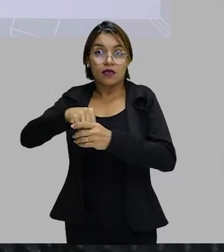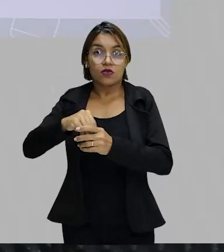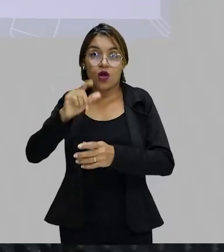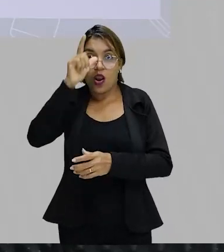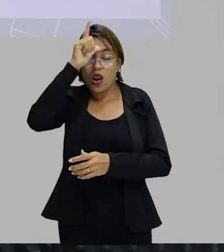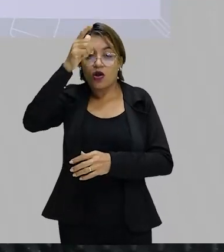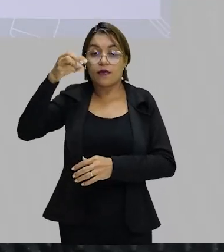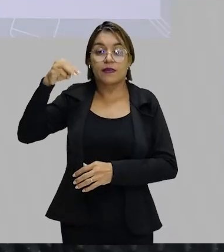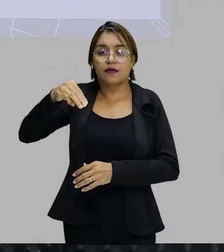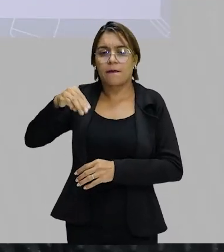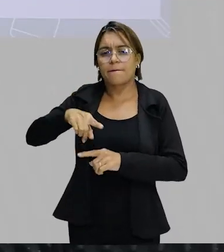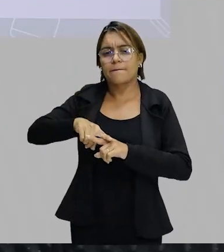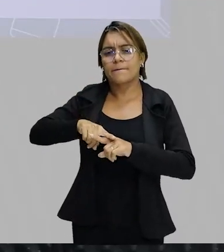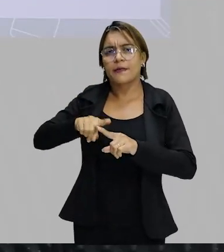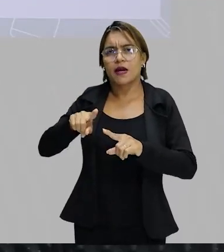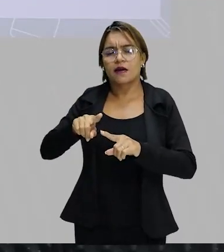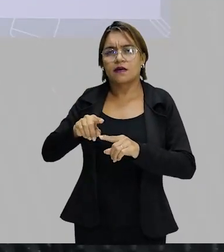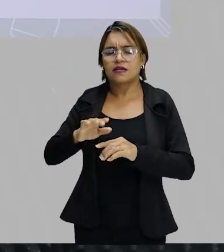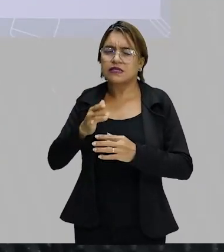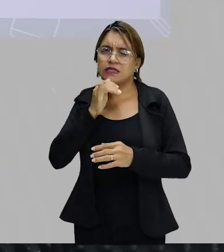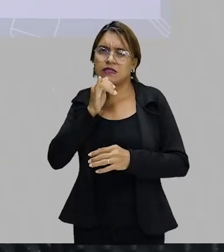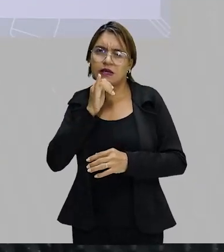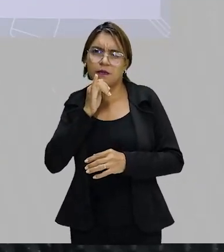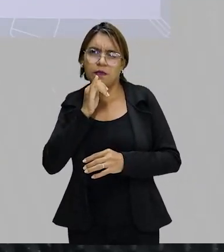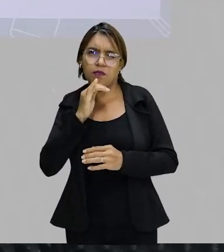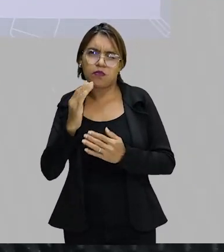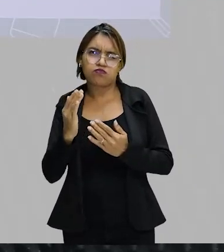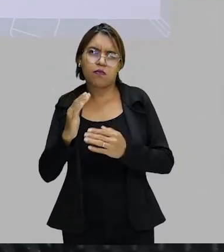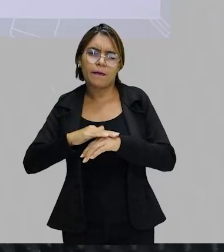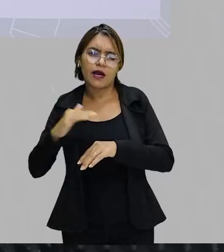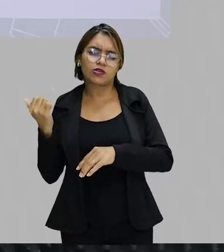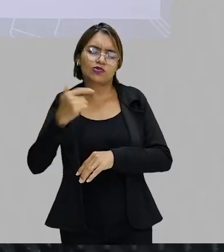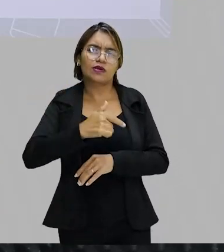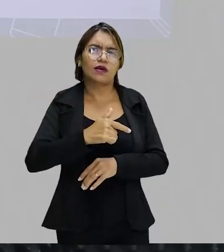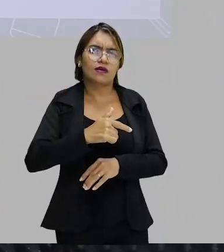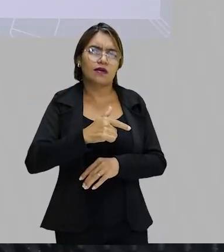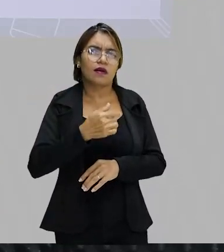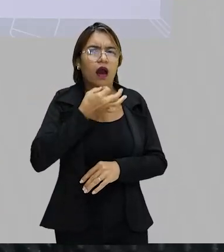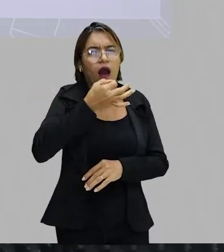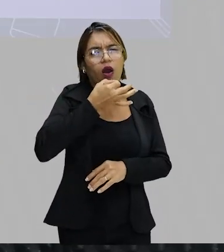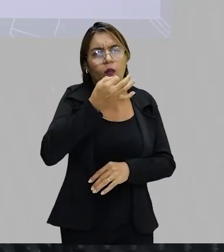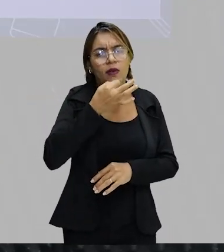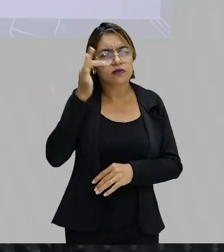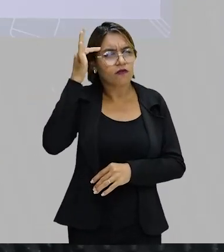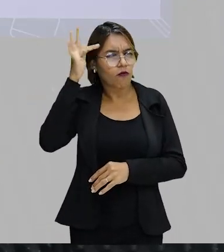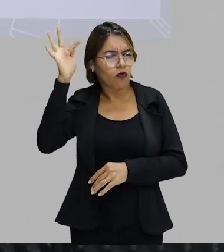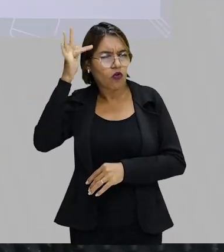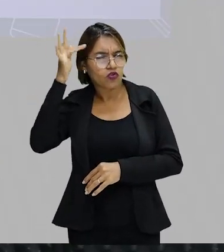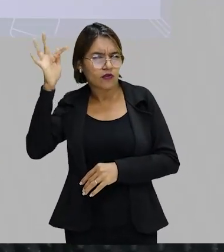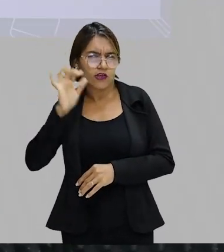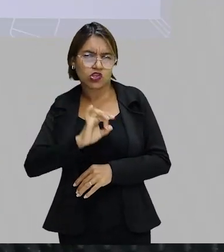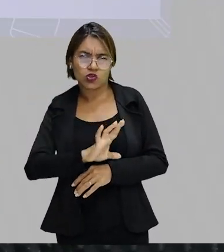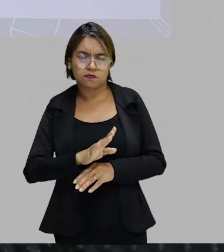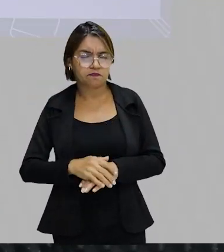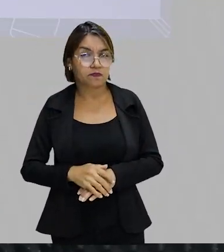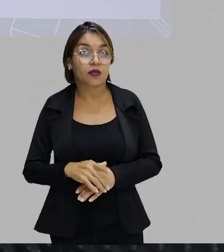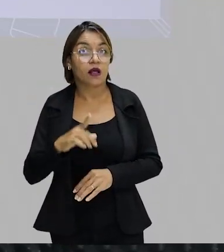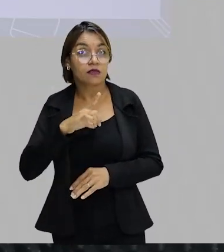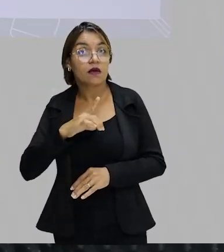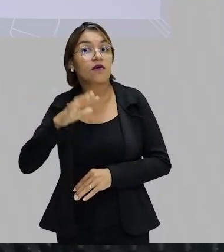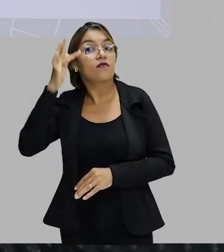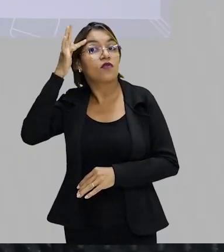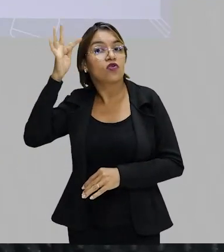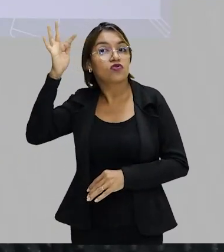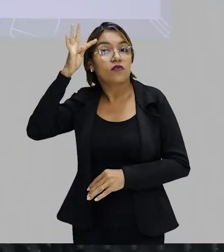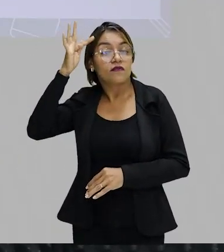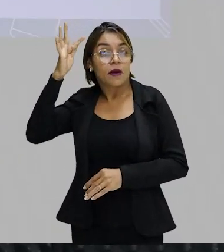matemática, do que dentro de uma argumentação e discussão filosófica somente. Tá? Claro que tem a filosofia